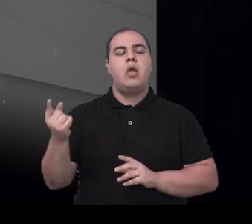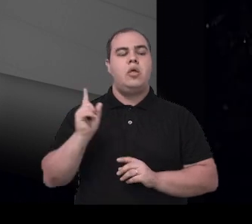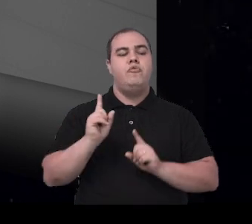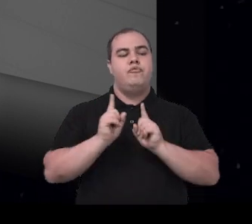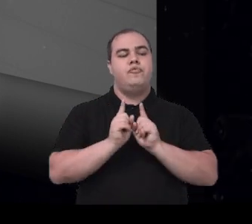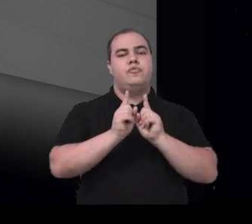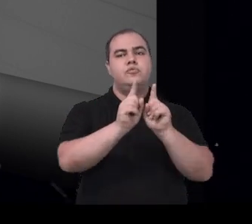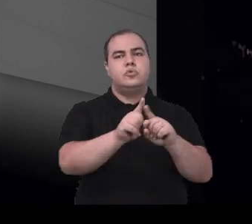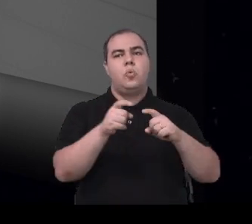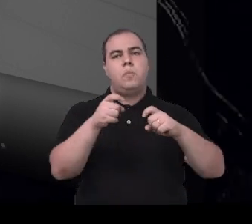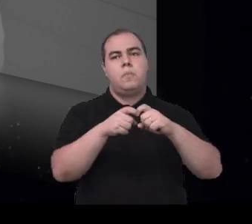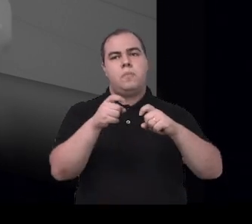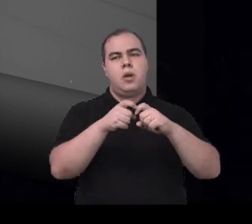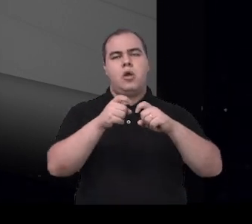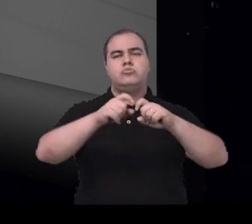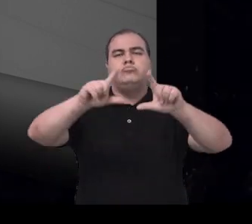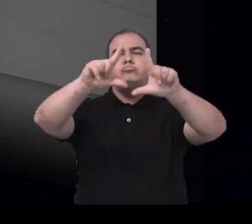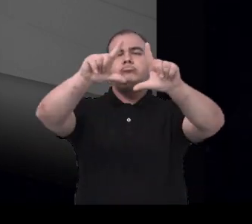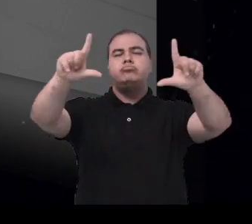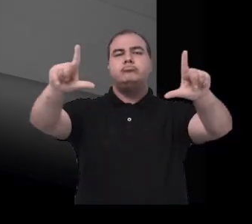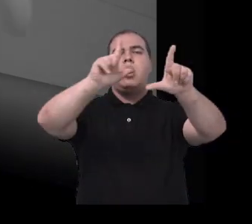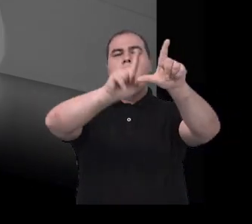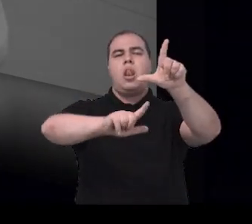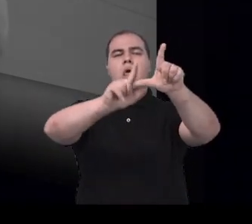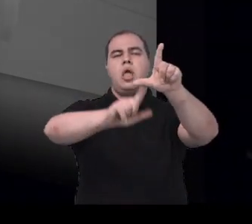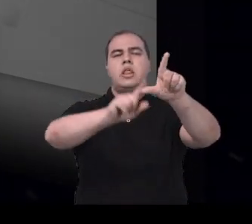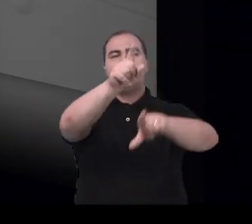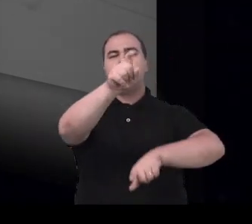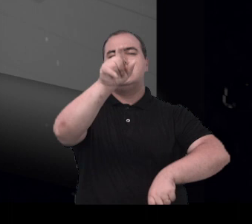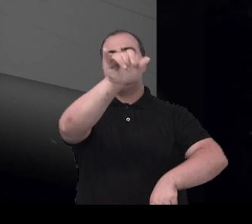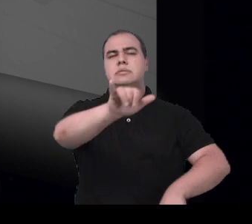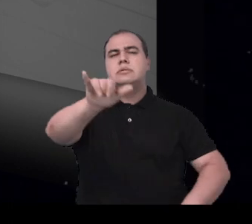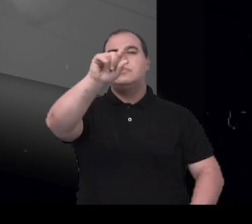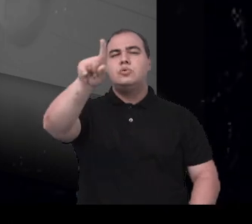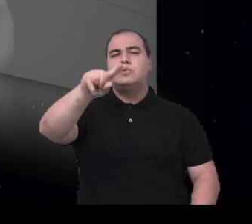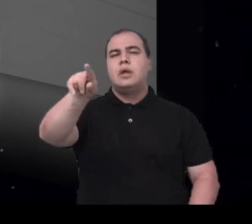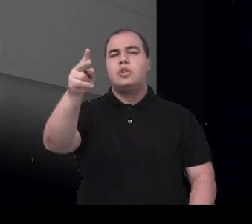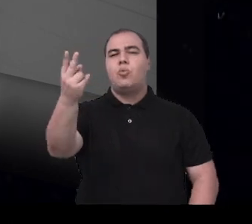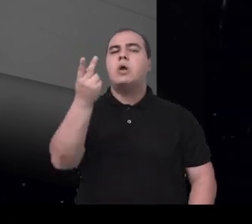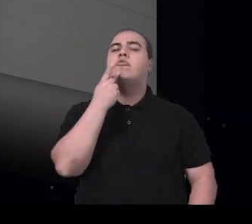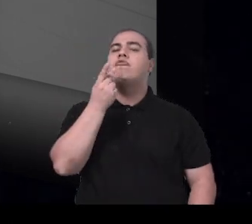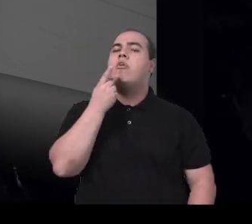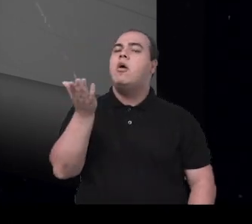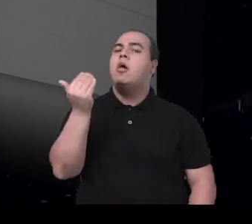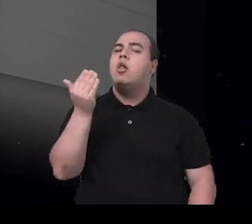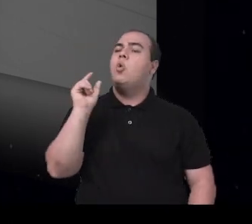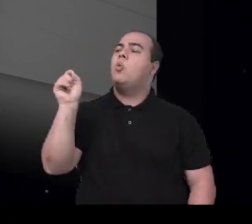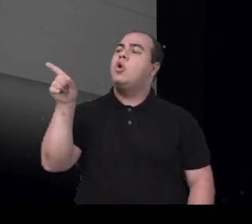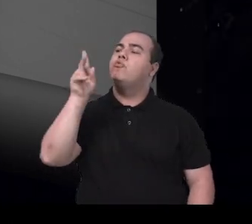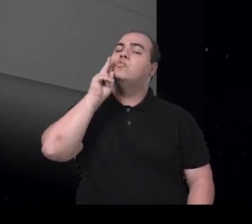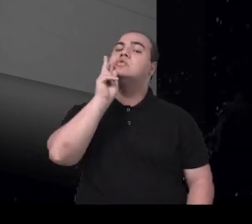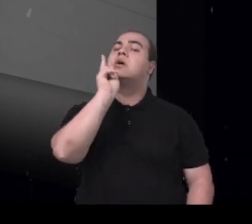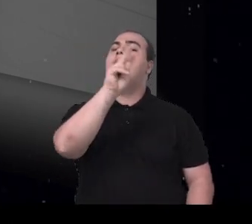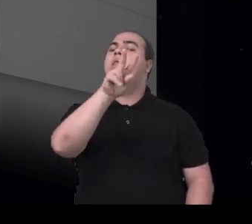quando chega lá, o médico põe aquele letreiro na frente com X, Y, Z, 2 e fala assim, por favor,